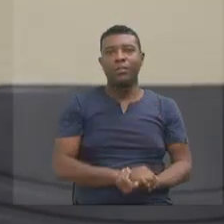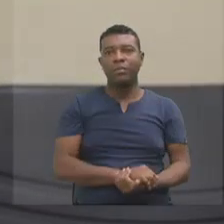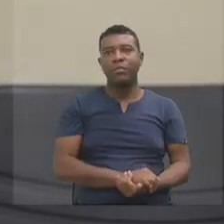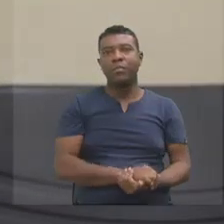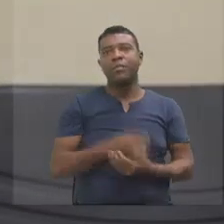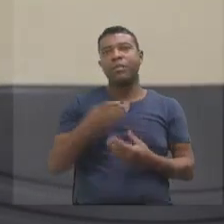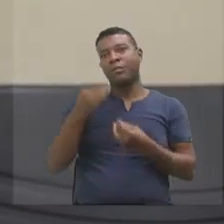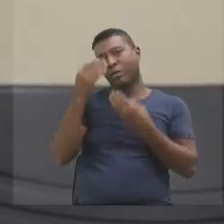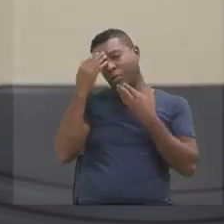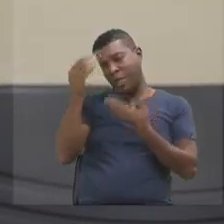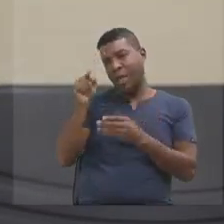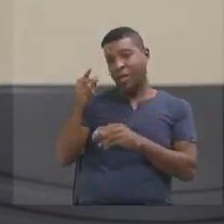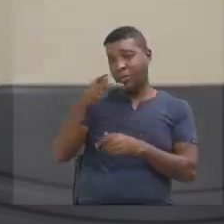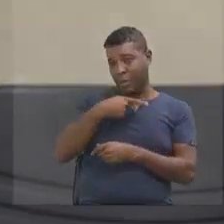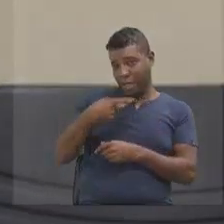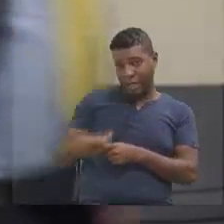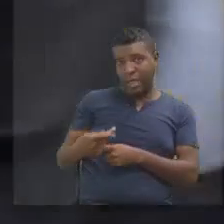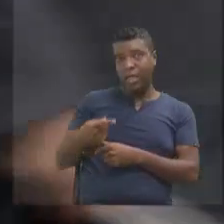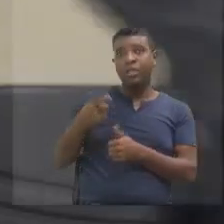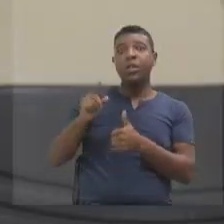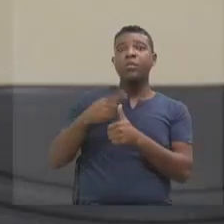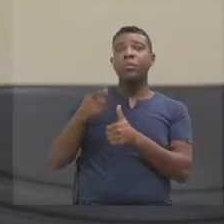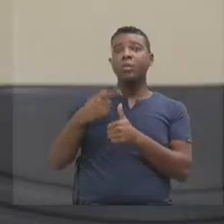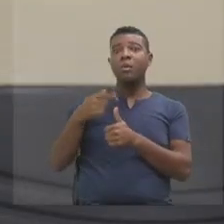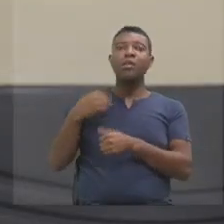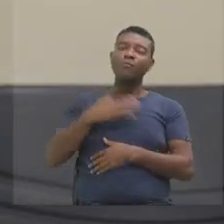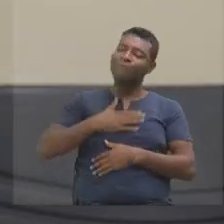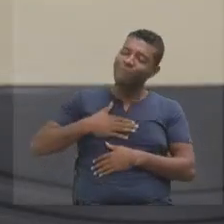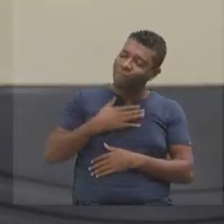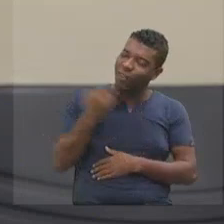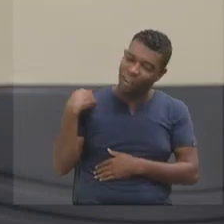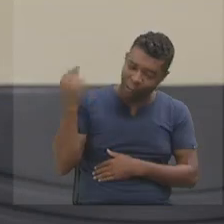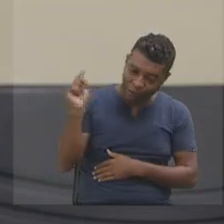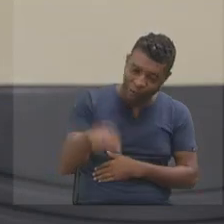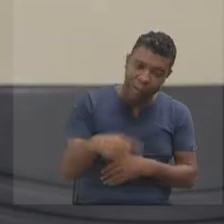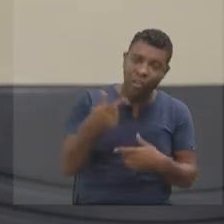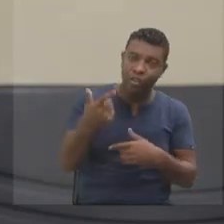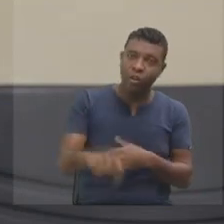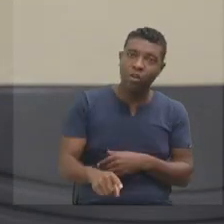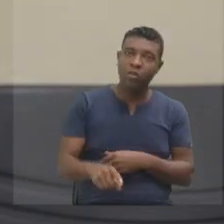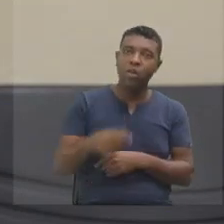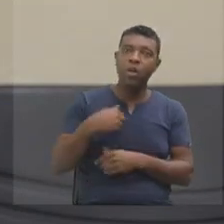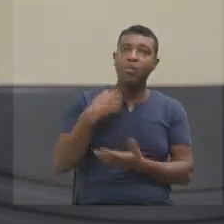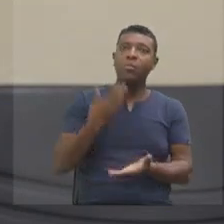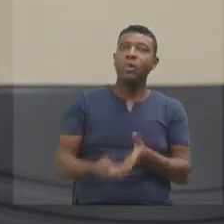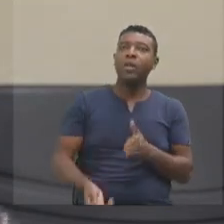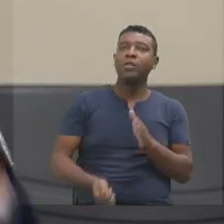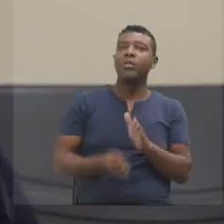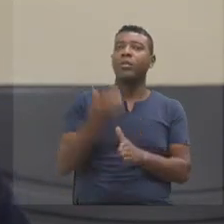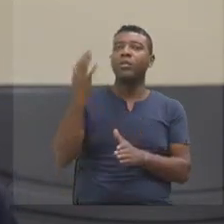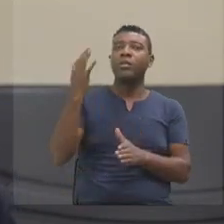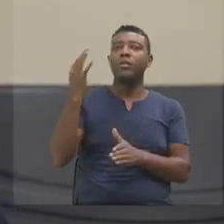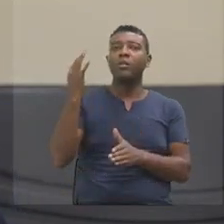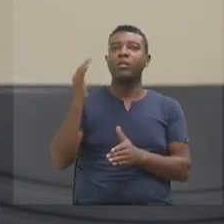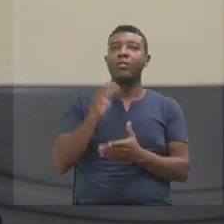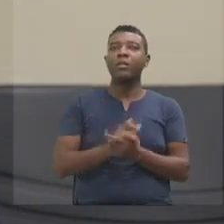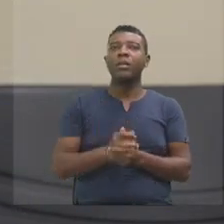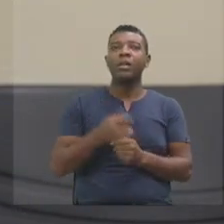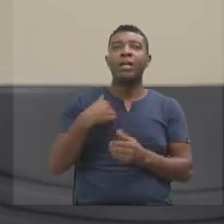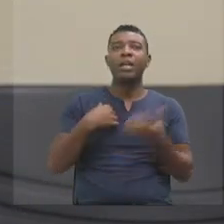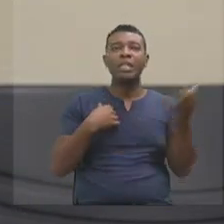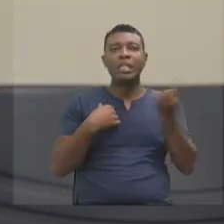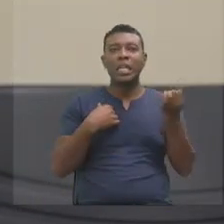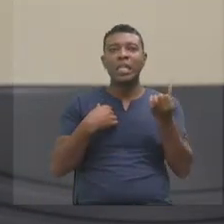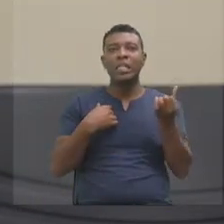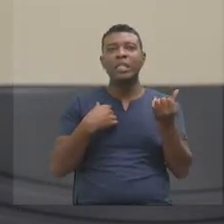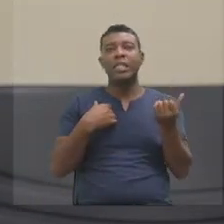presente dizer primeiro é o meu prazer em estar aqui mais uma vez eu acho que eu já perdi as contas acho que já o sexto ou